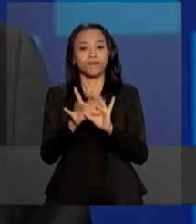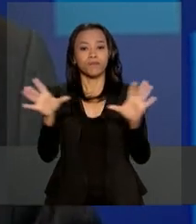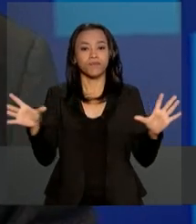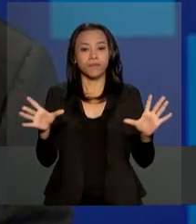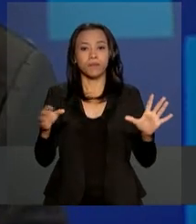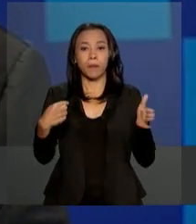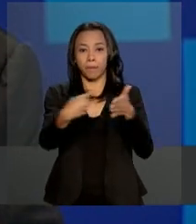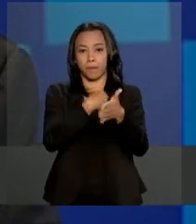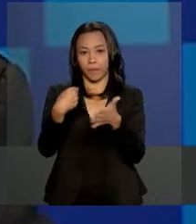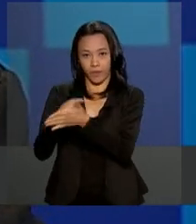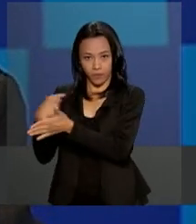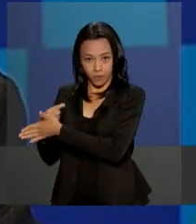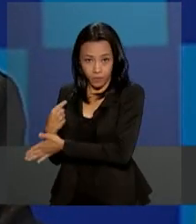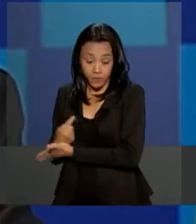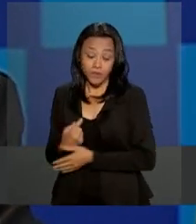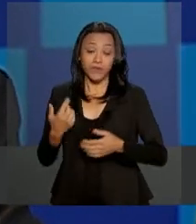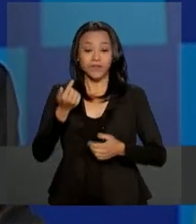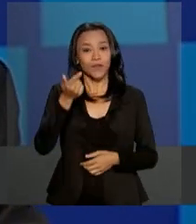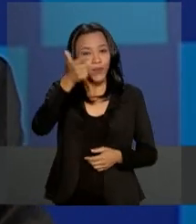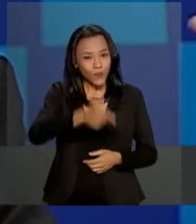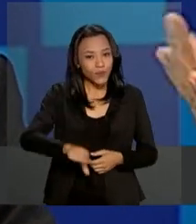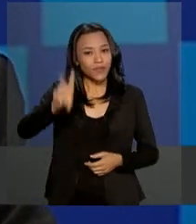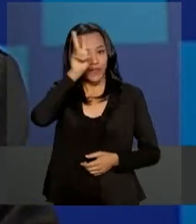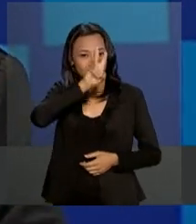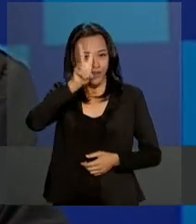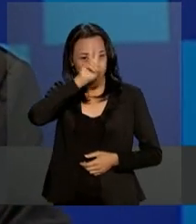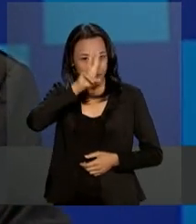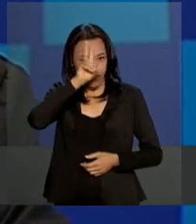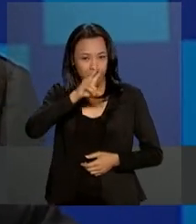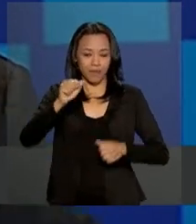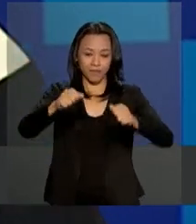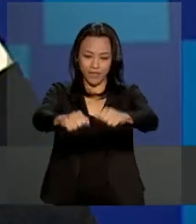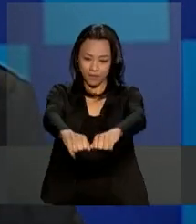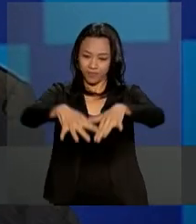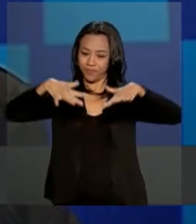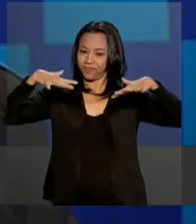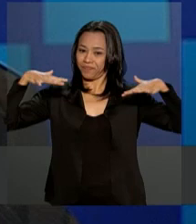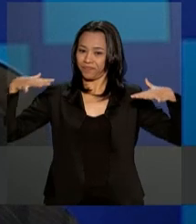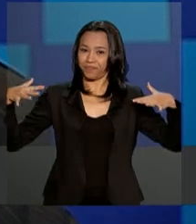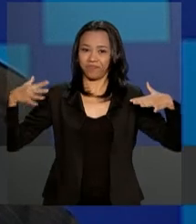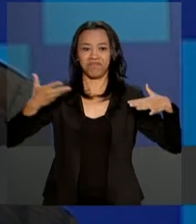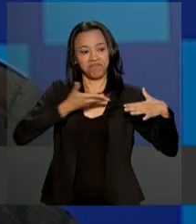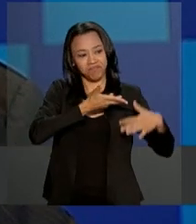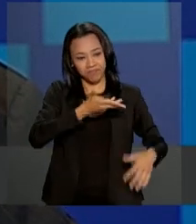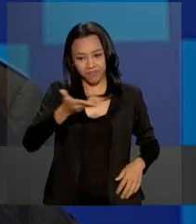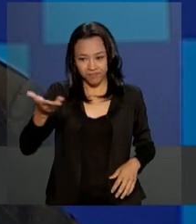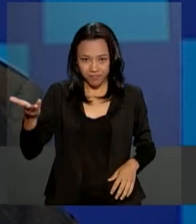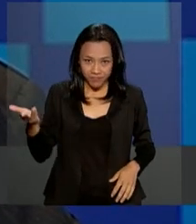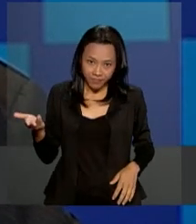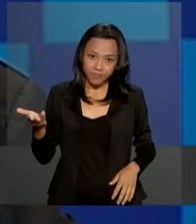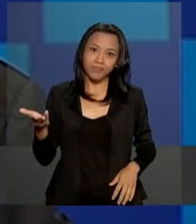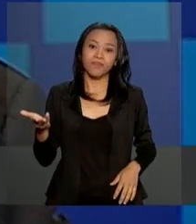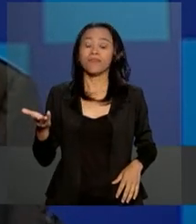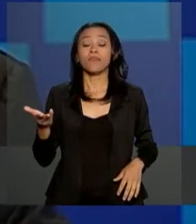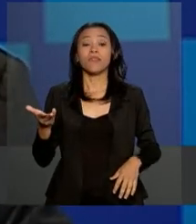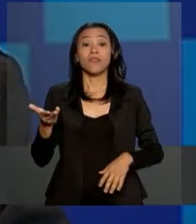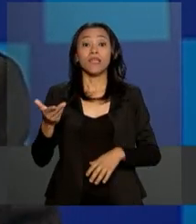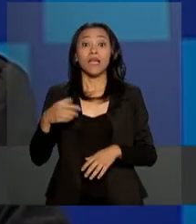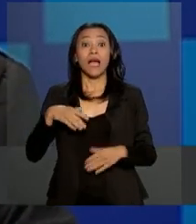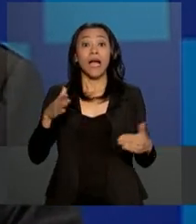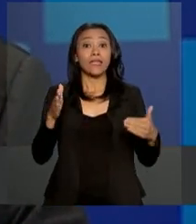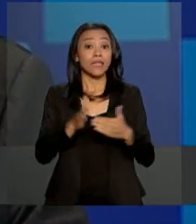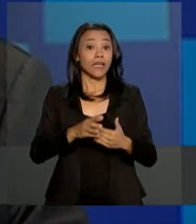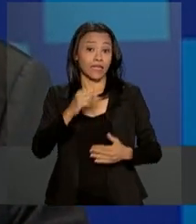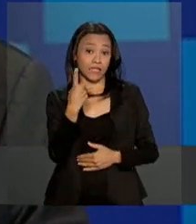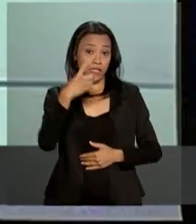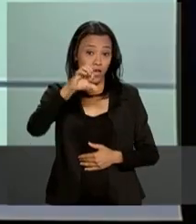lembrar mais uma vez o prêmio de jornalismo essa platéia neve está aberta e até 19 de novembro as